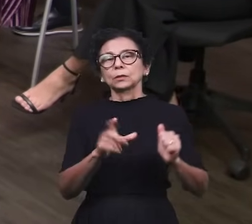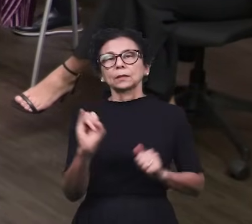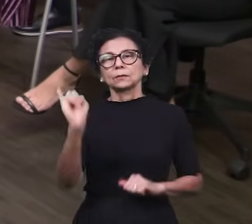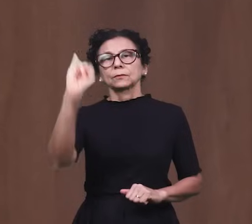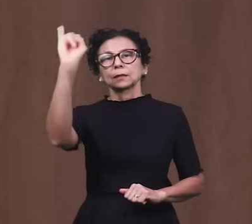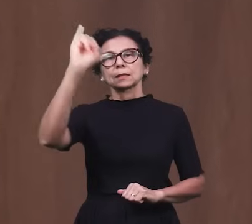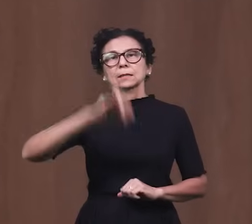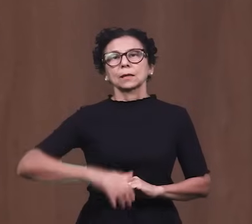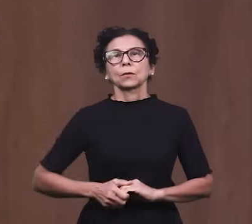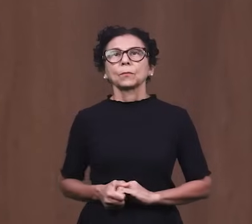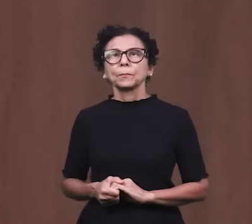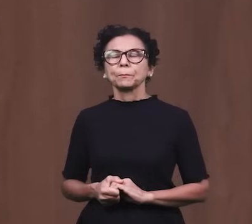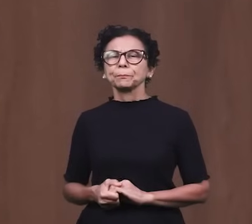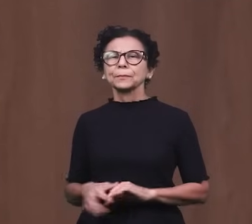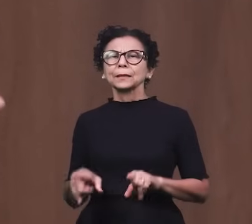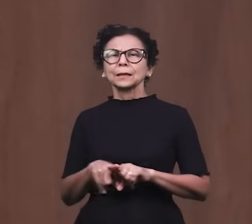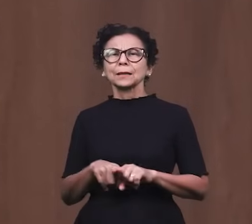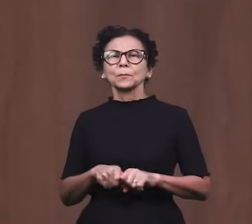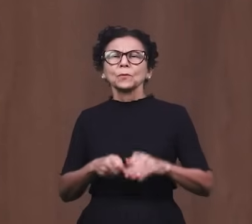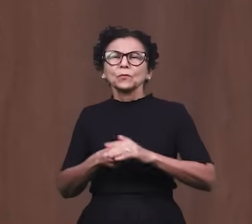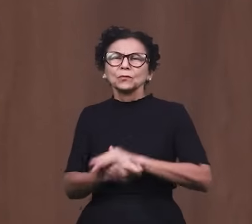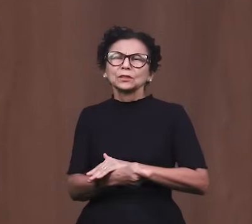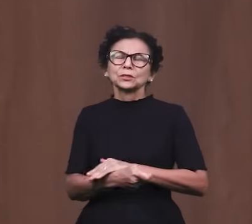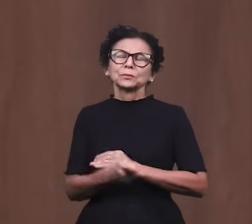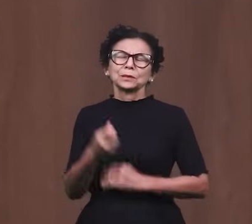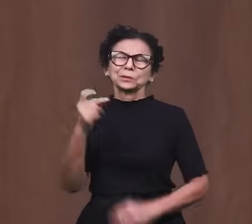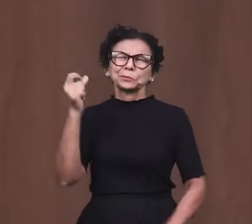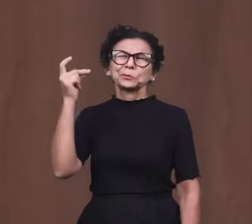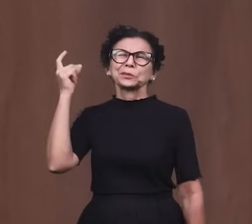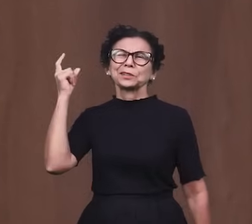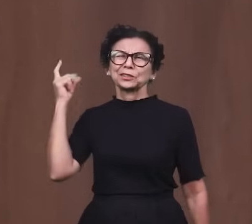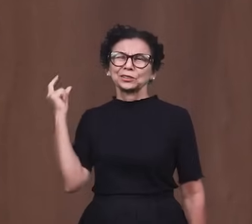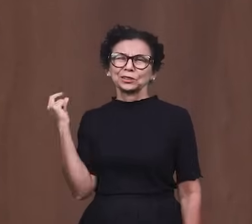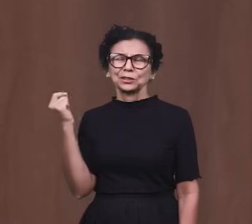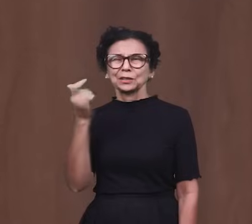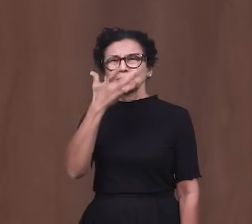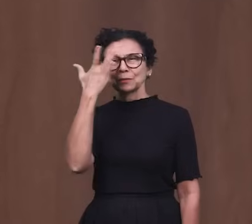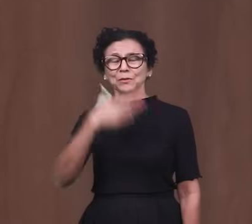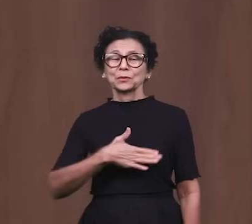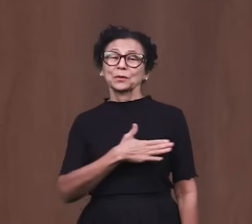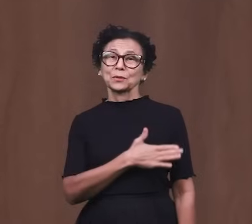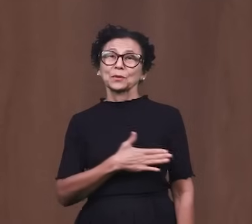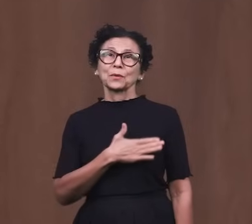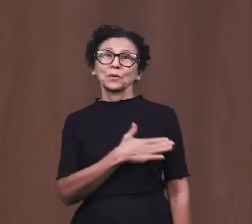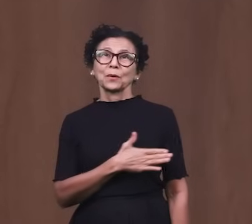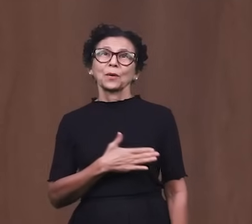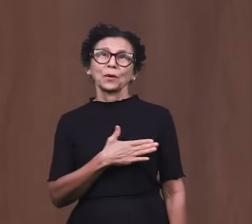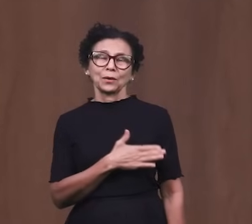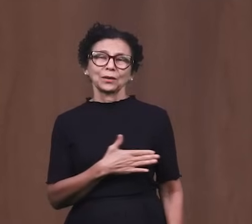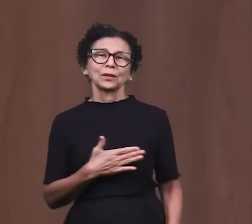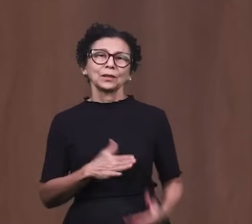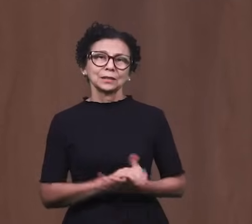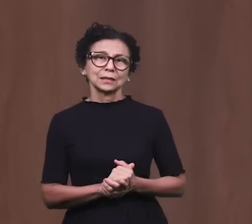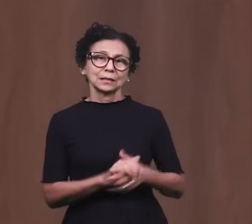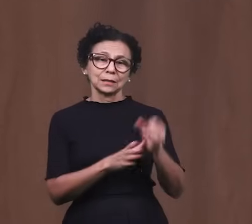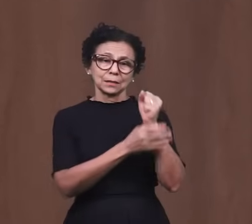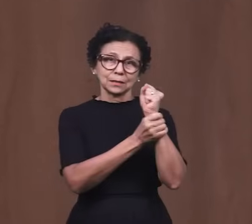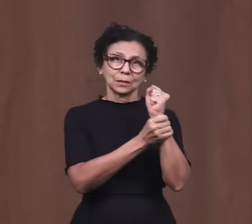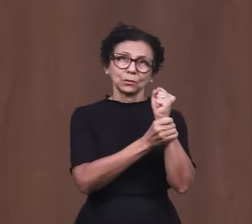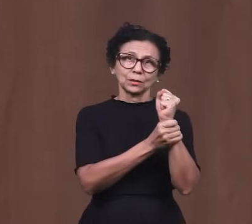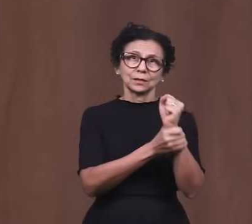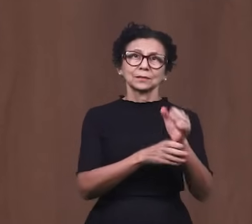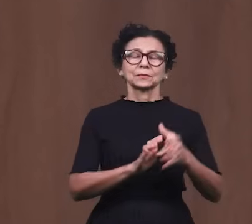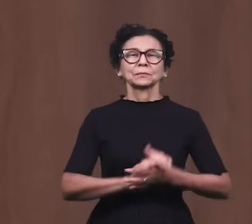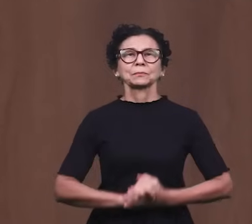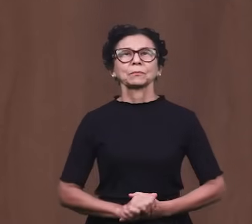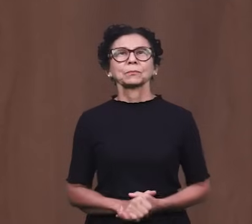citar do Tesouro IPCA+, mas tem um investimento muito antigo que as pessoas gostam bastante, não à toa, porque tem esse caráter de proteção